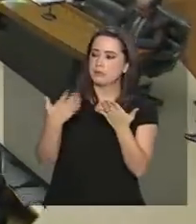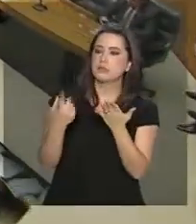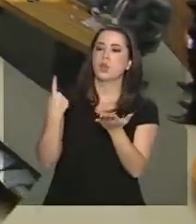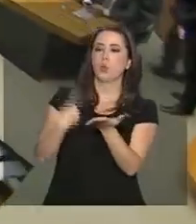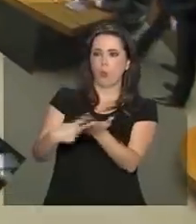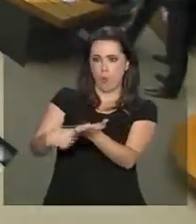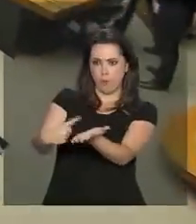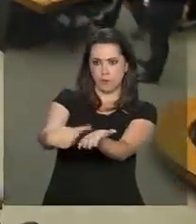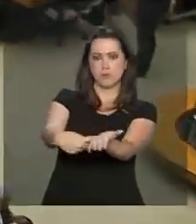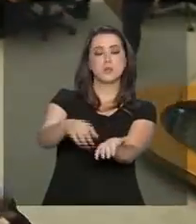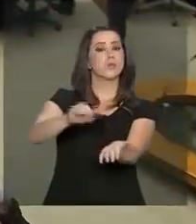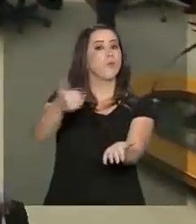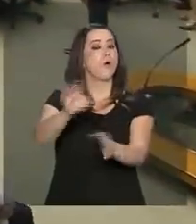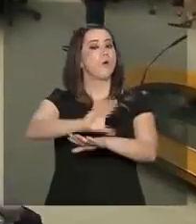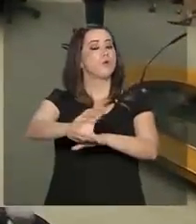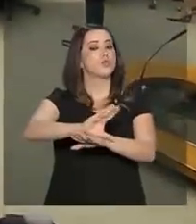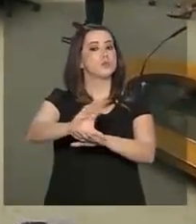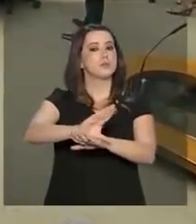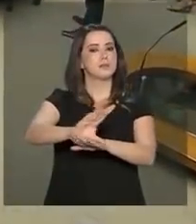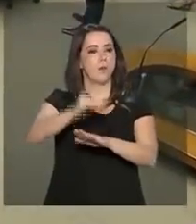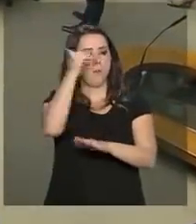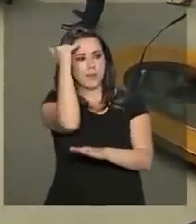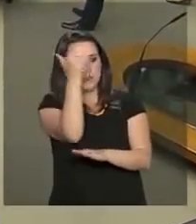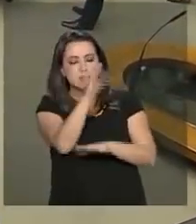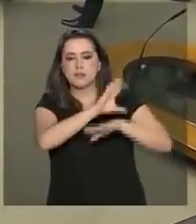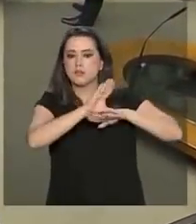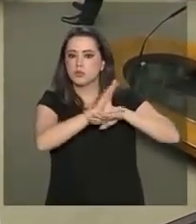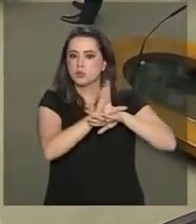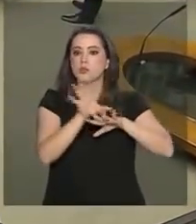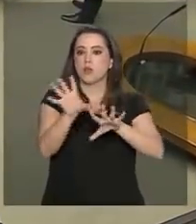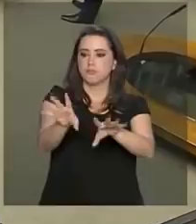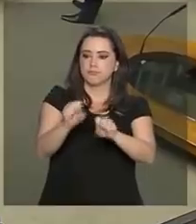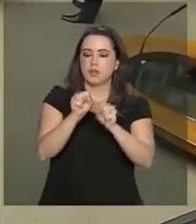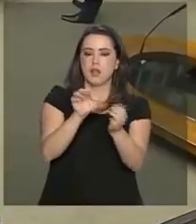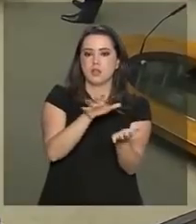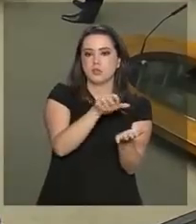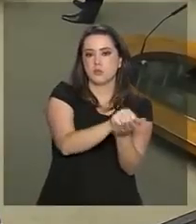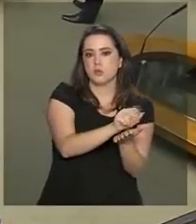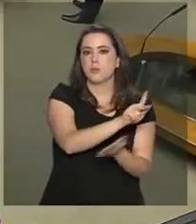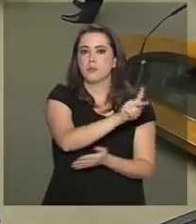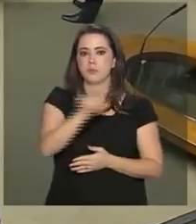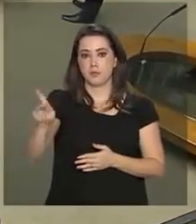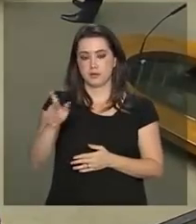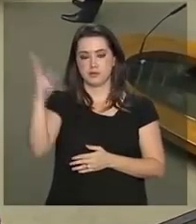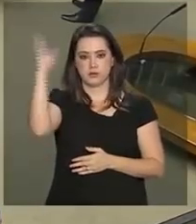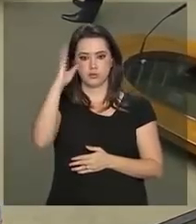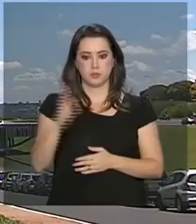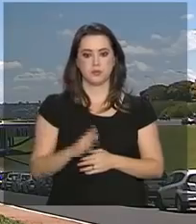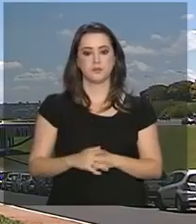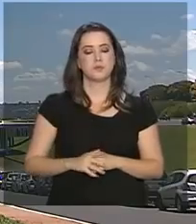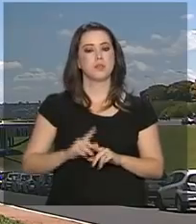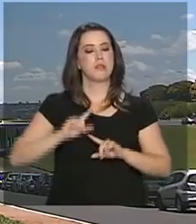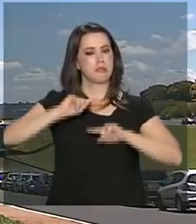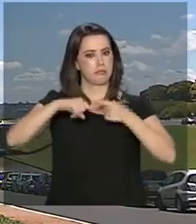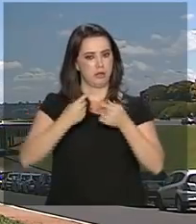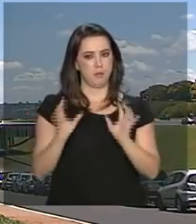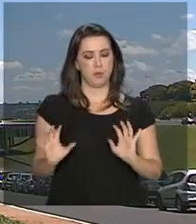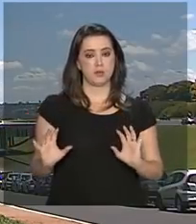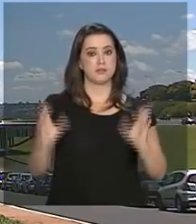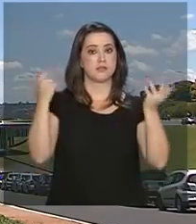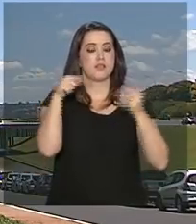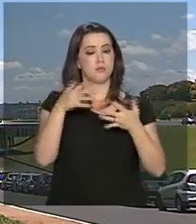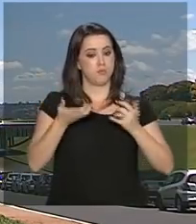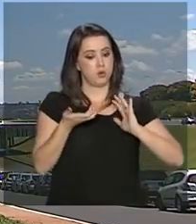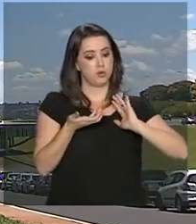compromisso de cumprir a Constituição e tomará oficialmente posse no cargo de presidente da República. Terminada a cerimônia no